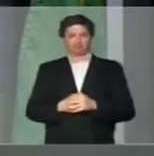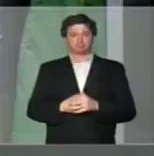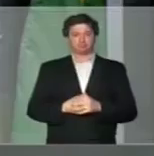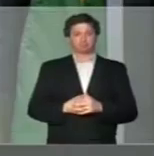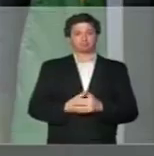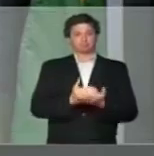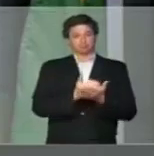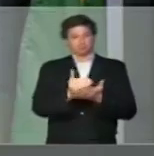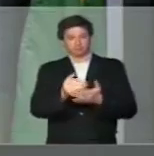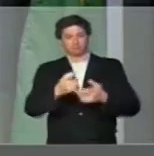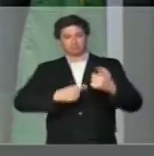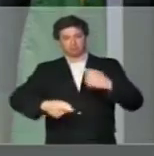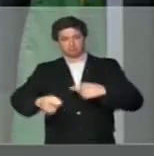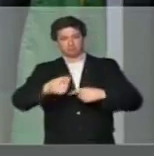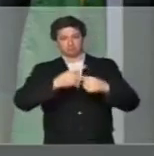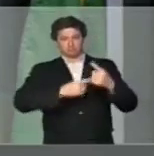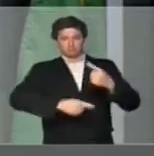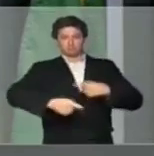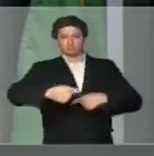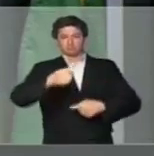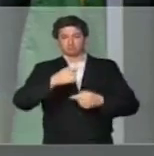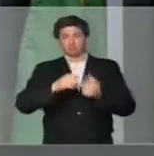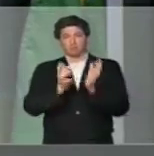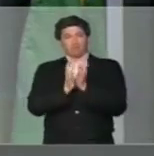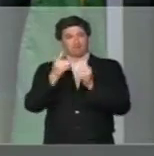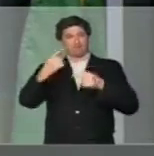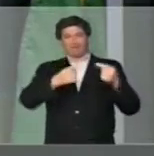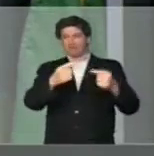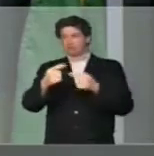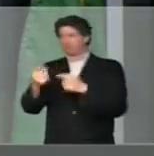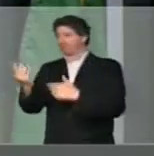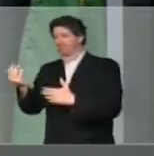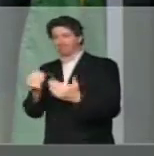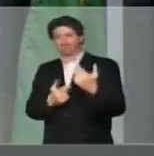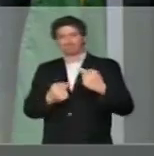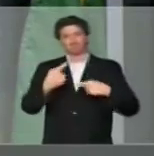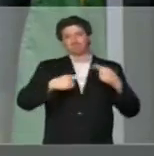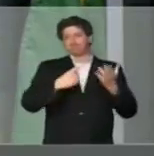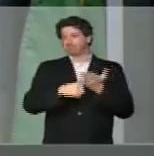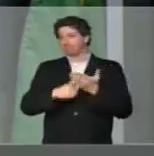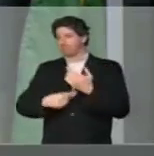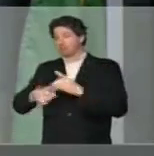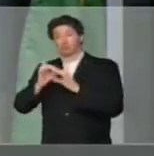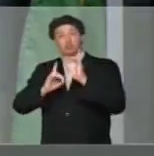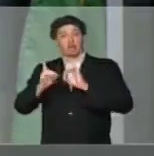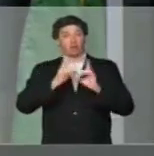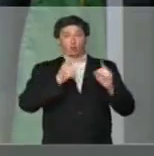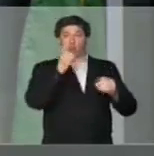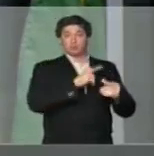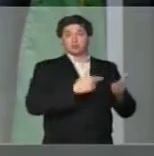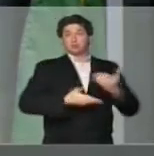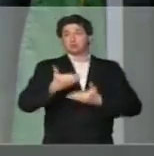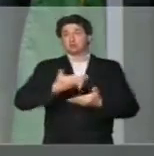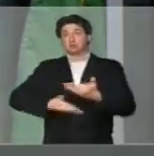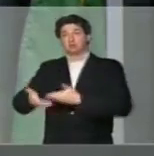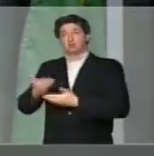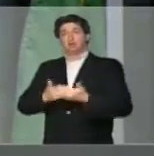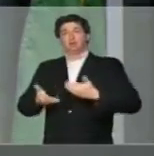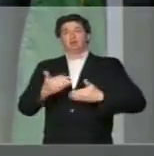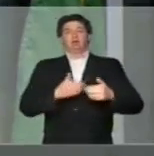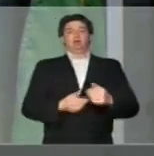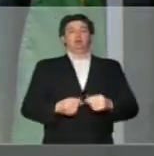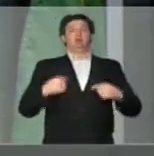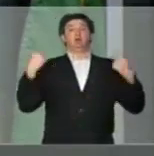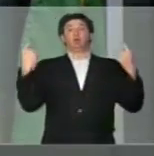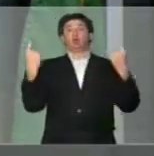Começa a transitar pelos diferentes partidos e traz algum tipo de interlocução. Todos